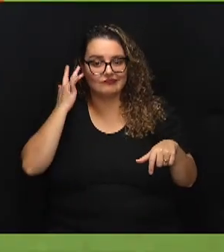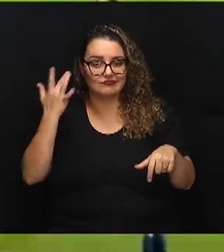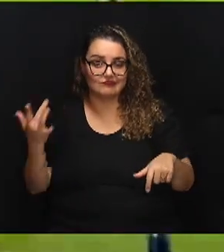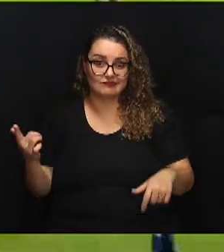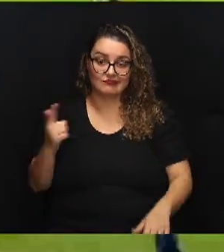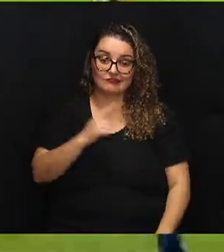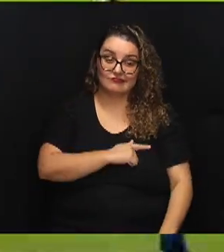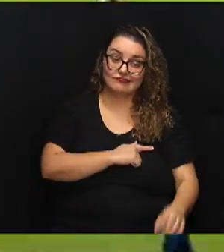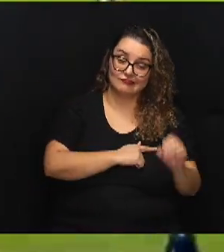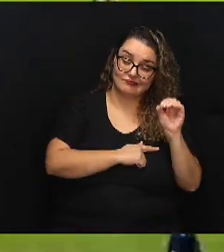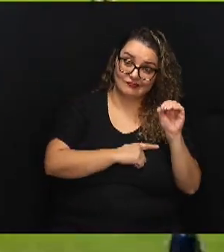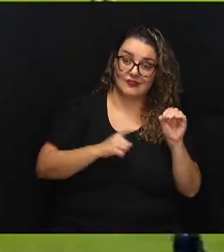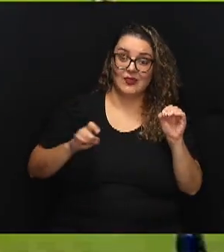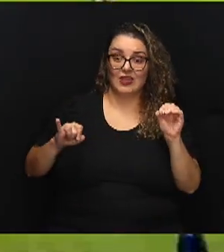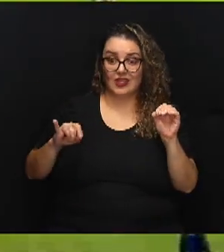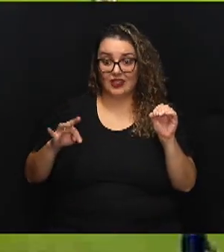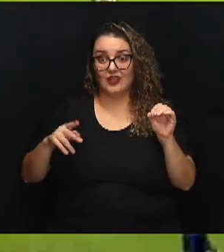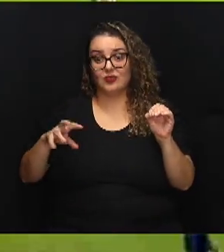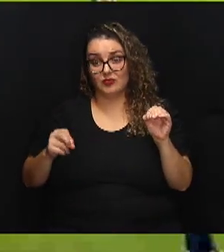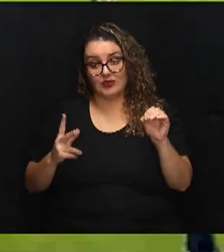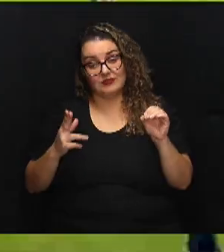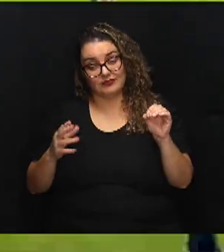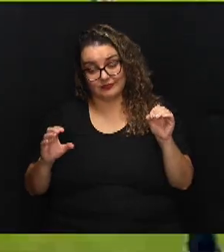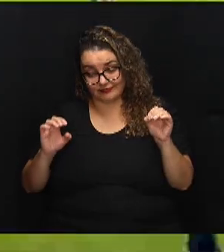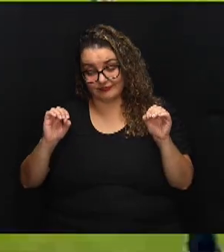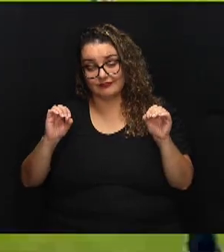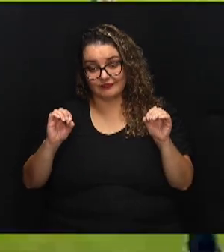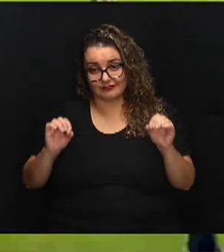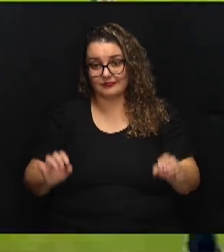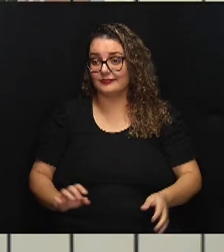Guarani 0, Ituano também 0.